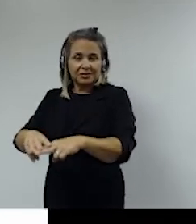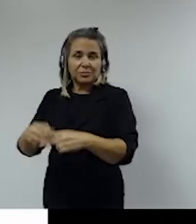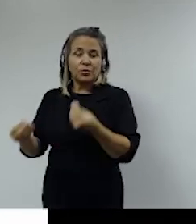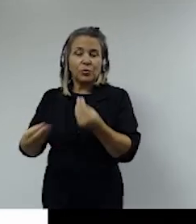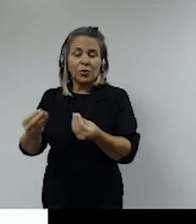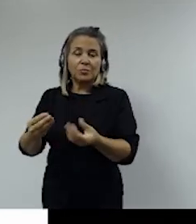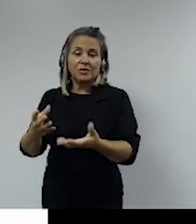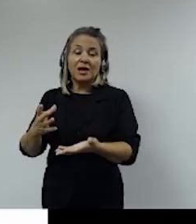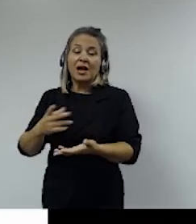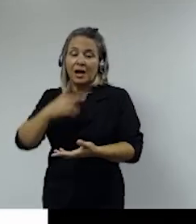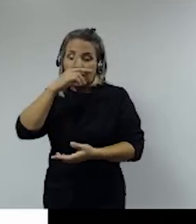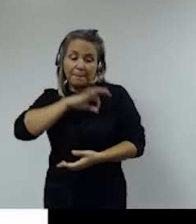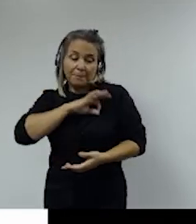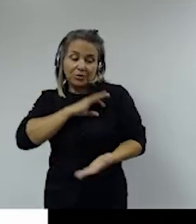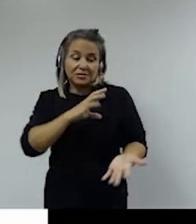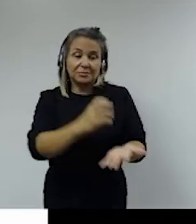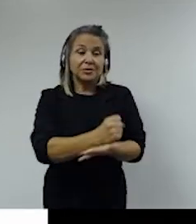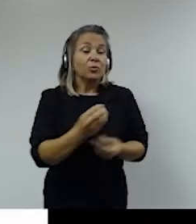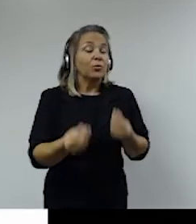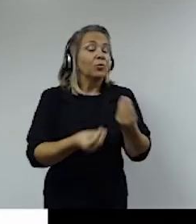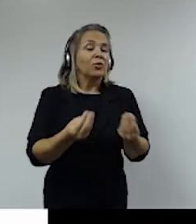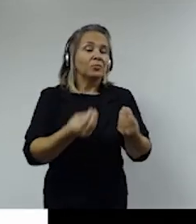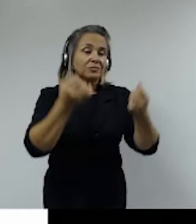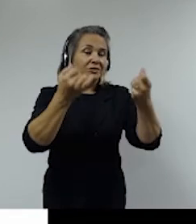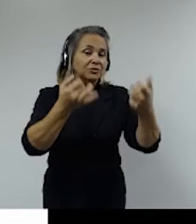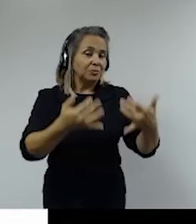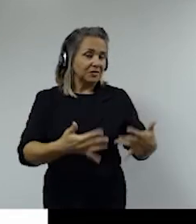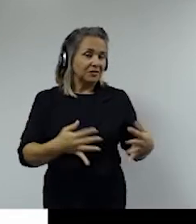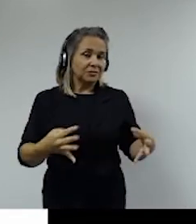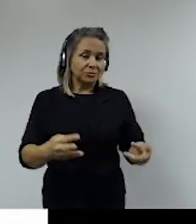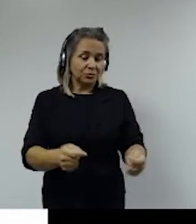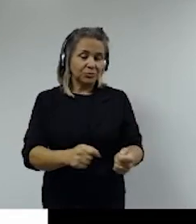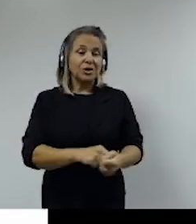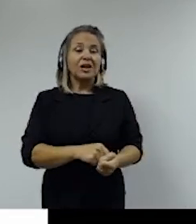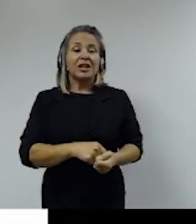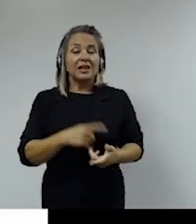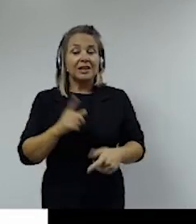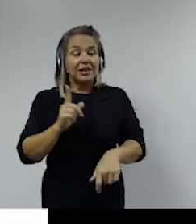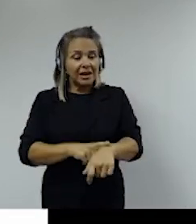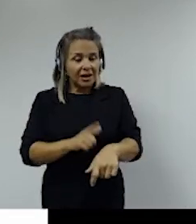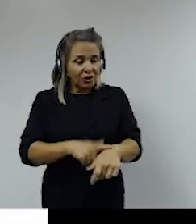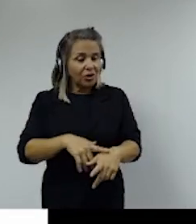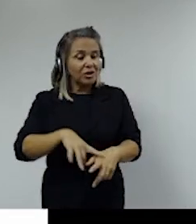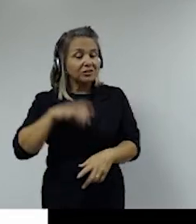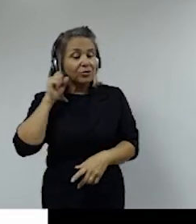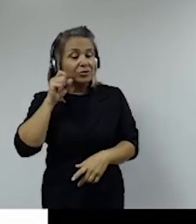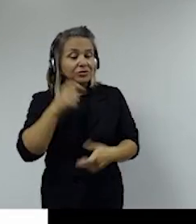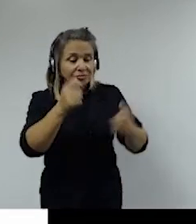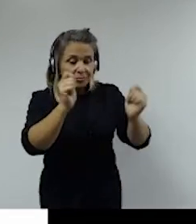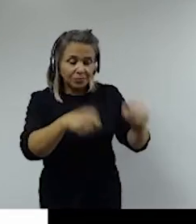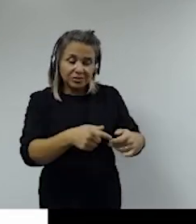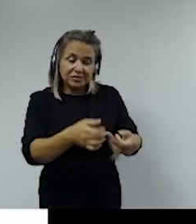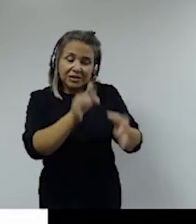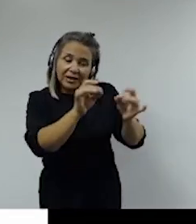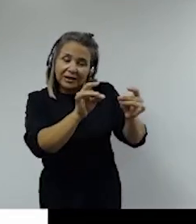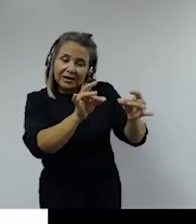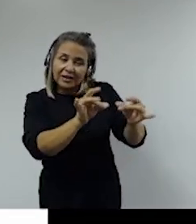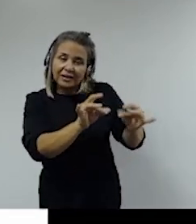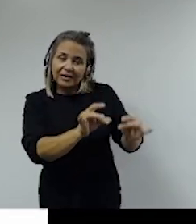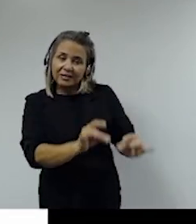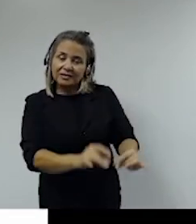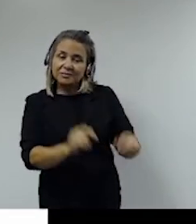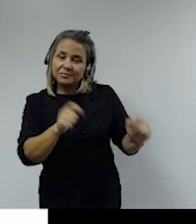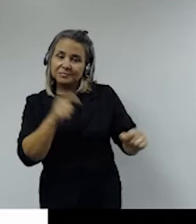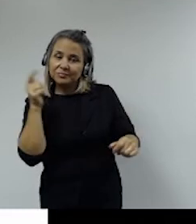se deu a abordagem policial, que essa oitiva ela seja uma oitiva cuidadosa e detalhada, inclusive para